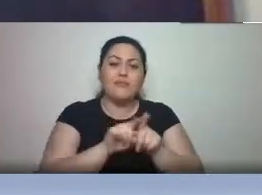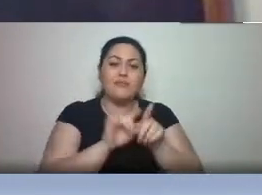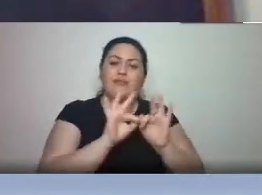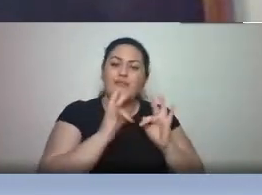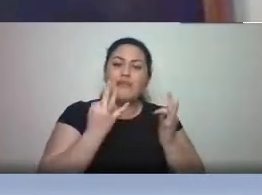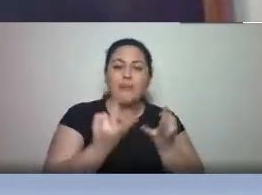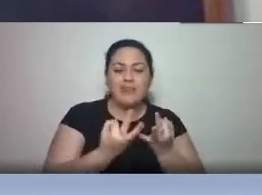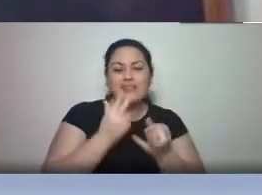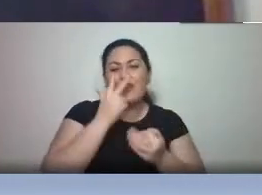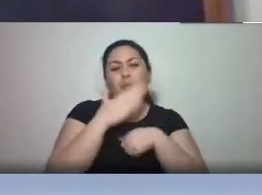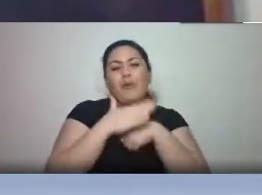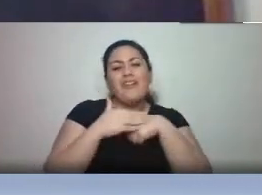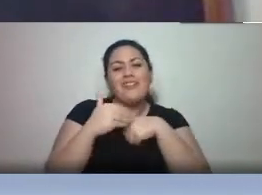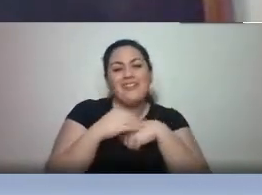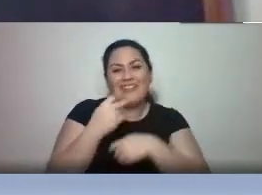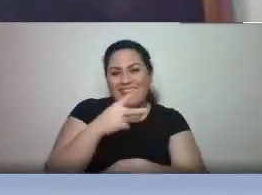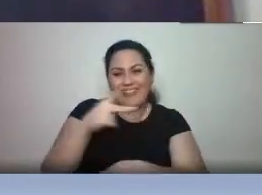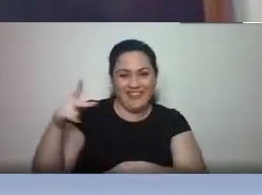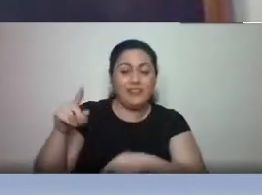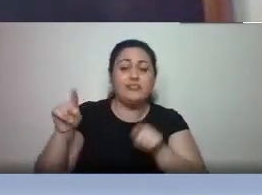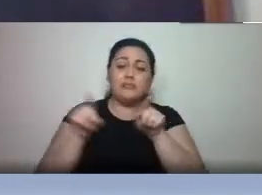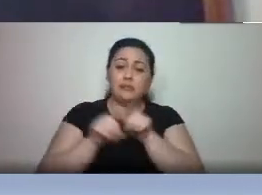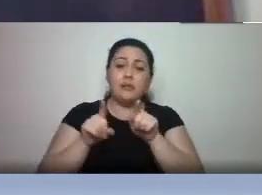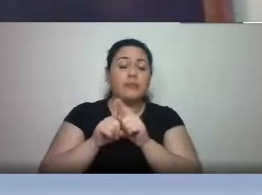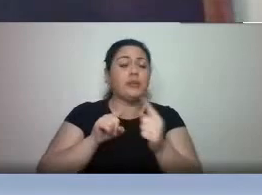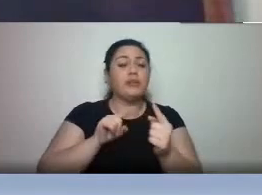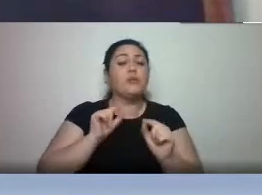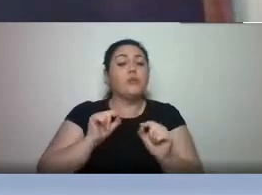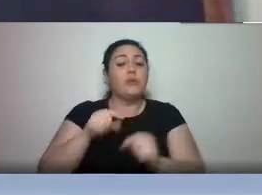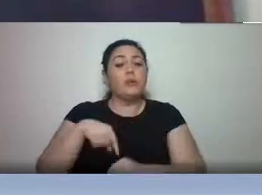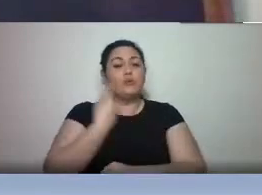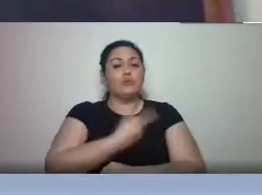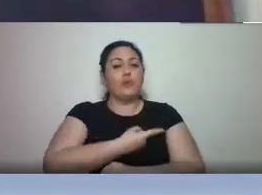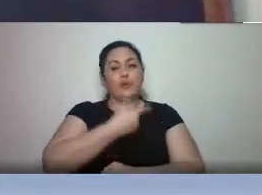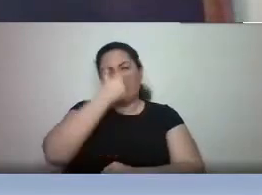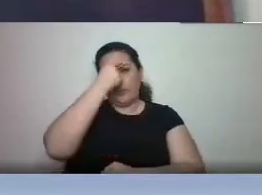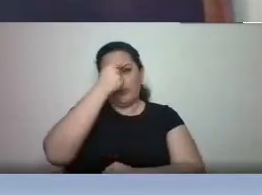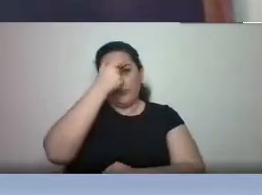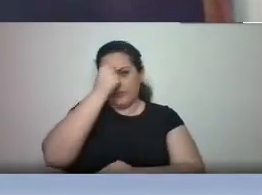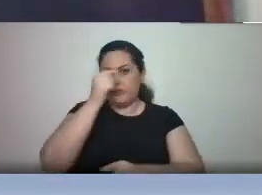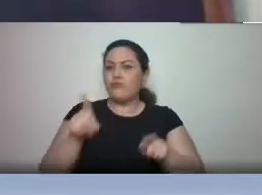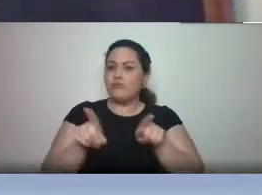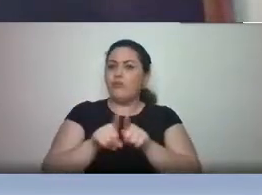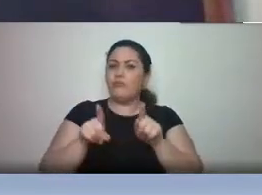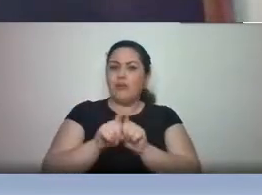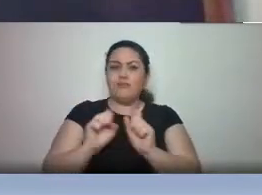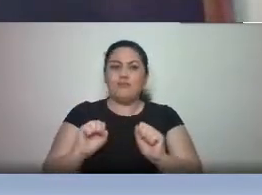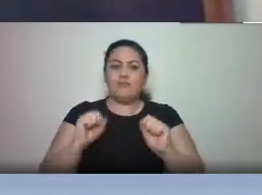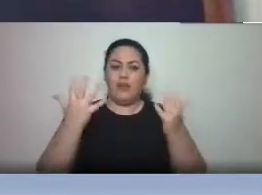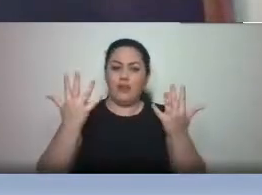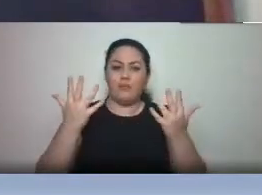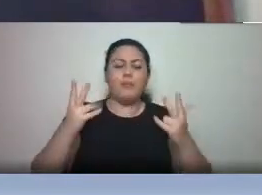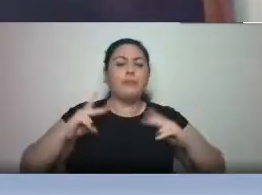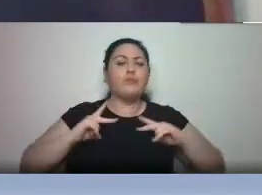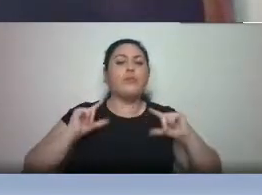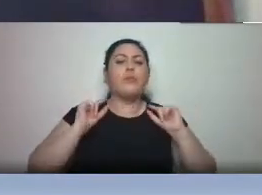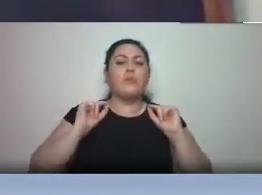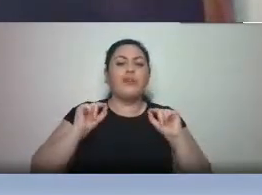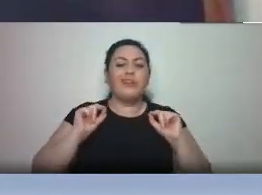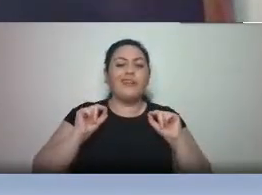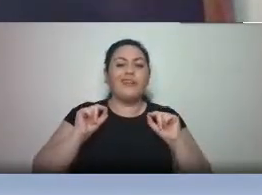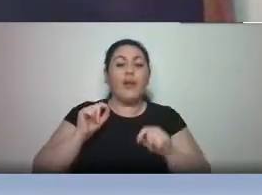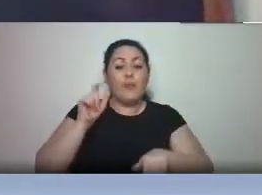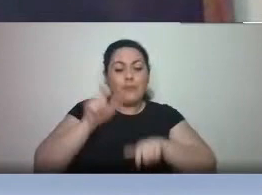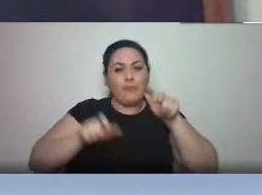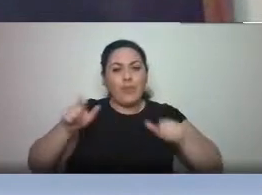de vocês, e é também para a universidade, em particular para todos e todas que compõem o nosso querido curso